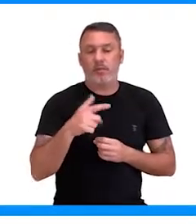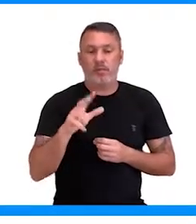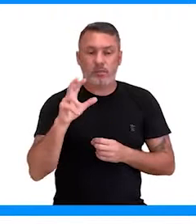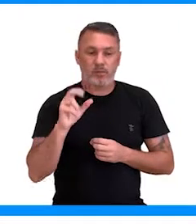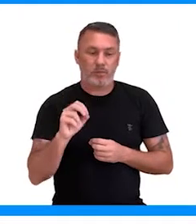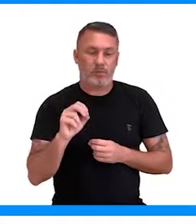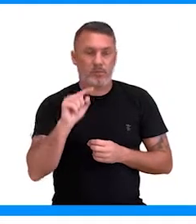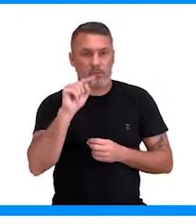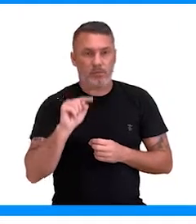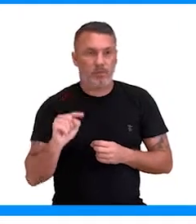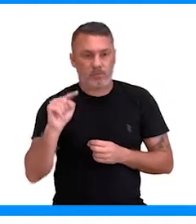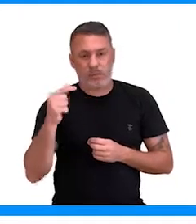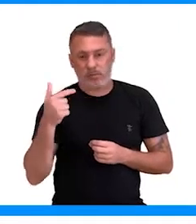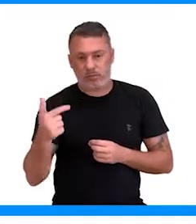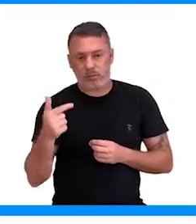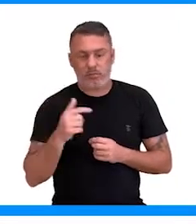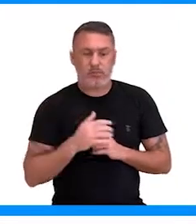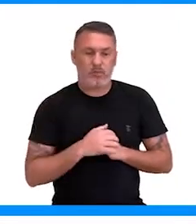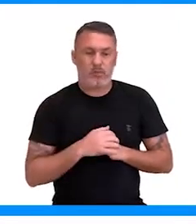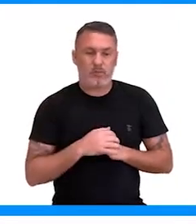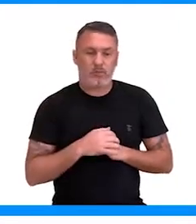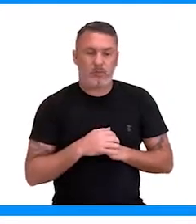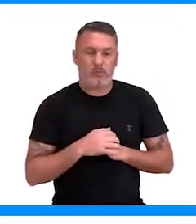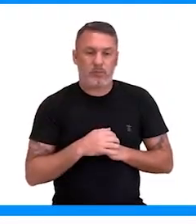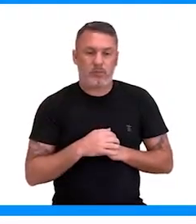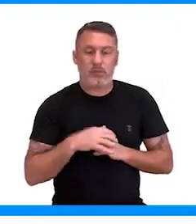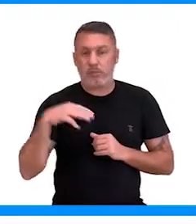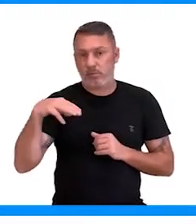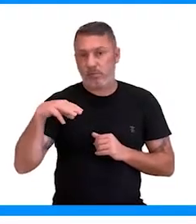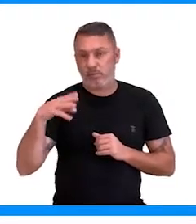é 250 raiz de 2.